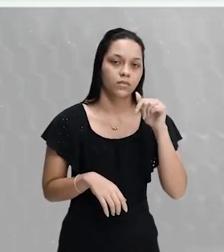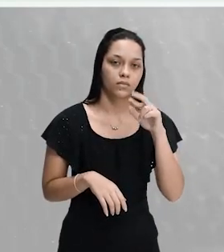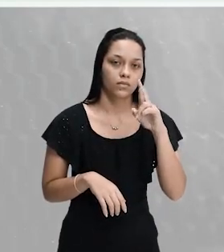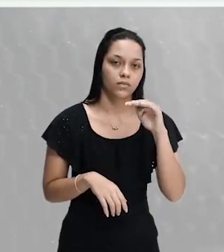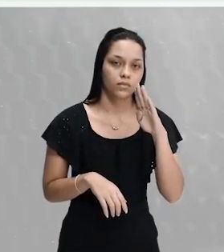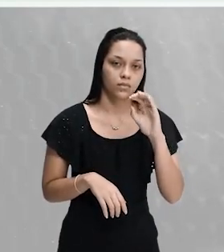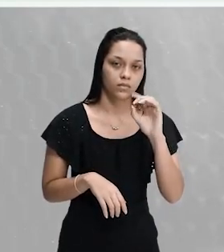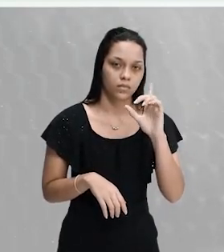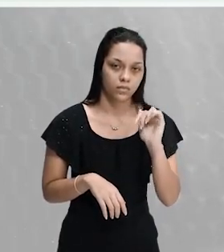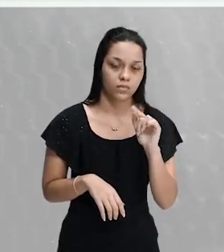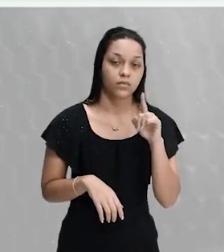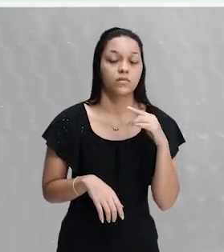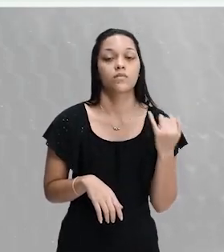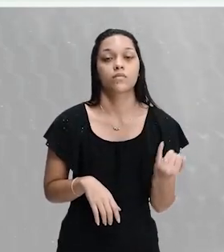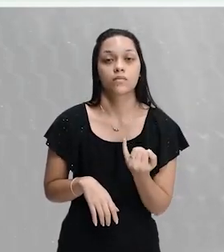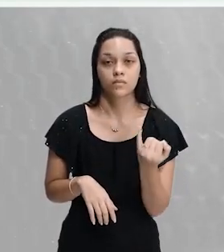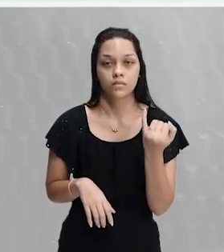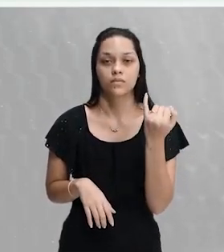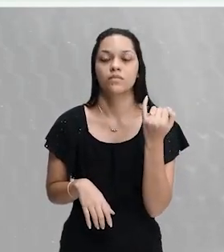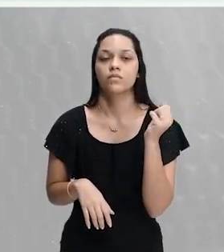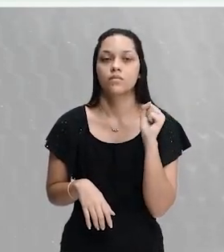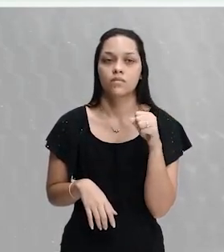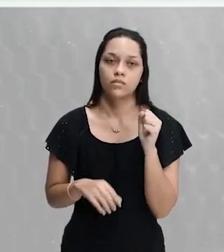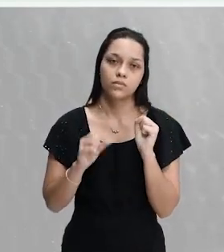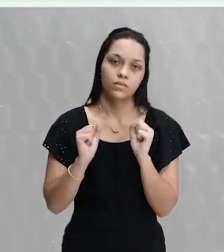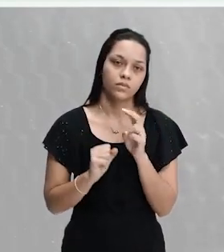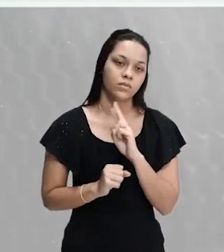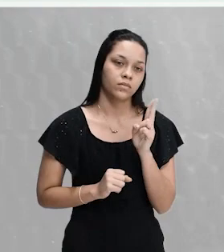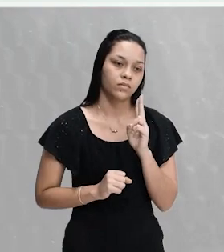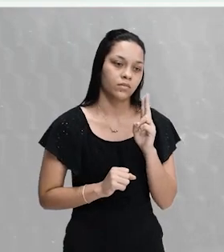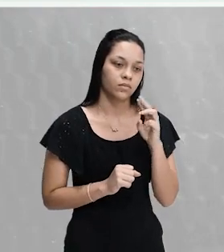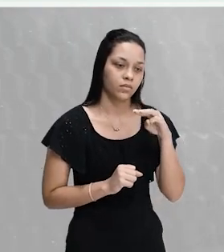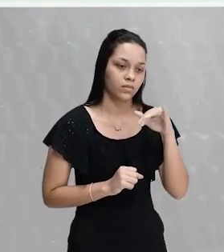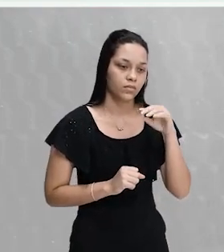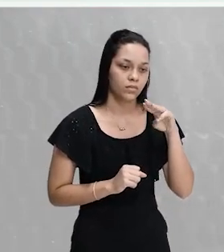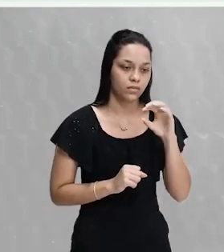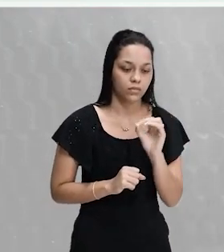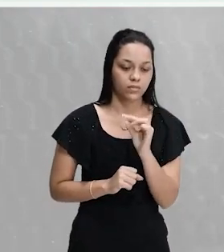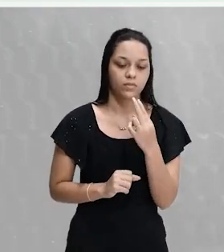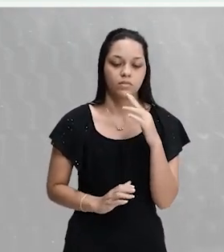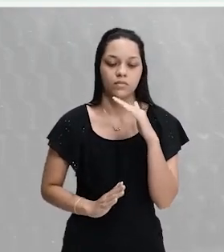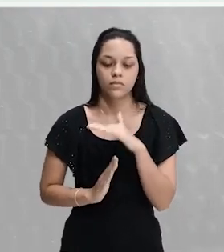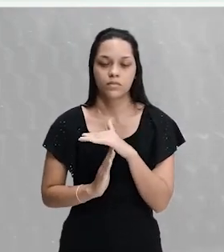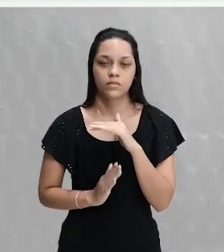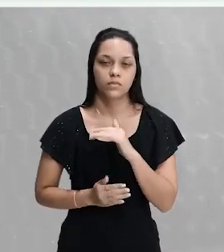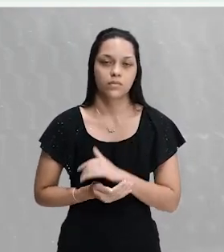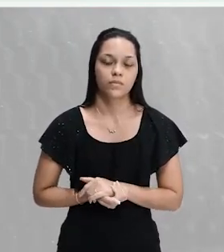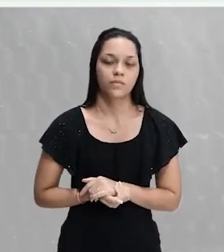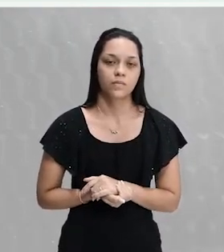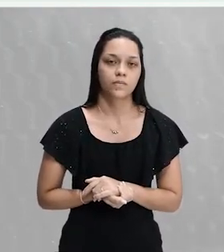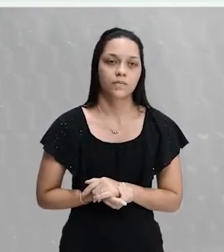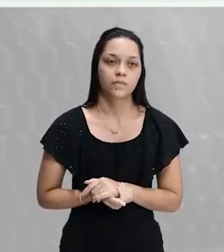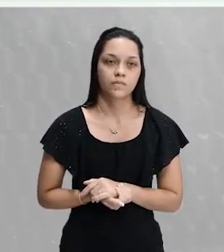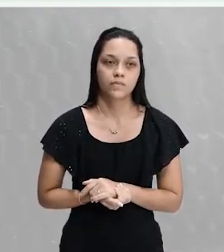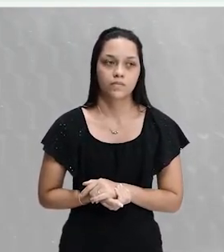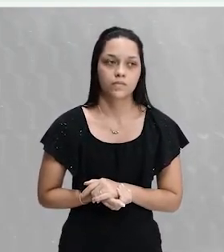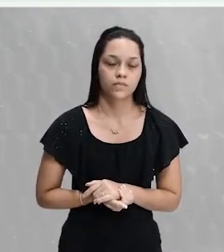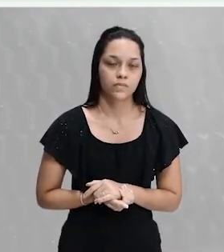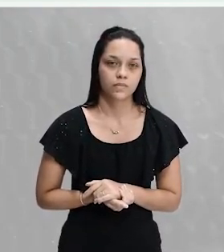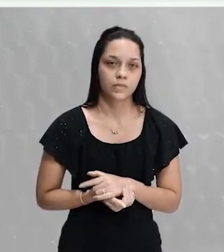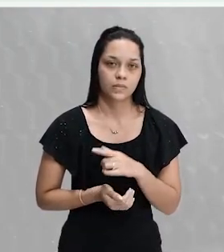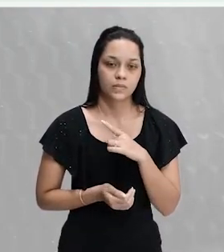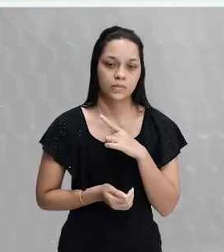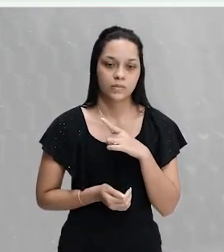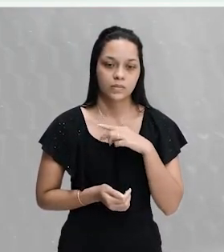é um ponto bastante importante, é o vértice. Ele pode ser chamado de ponto mínimo, pode ser chamado de ponto máximo. Tá? Então, ter esse